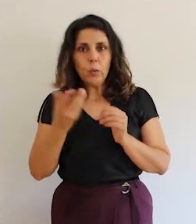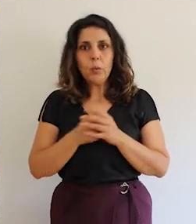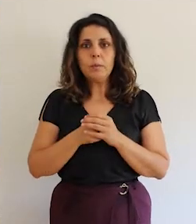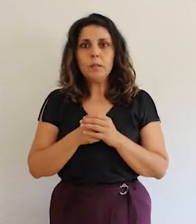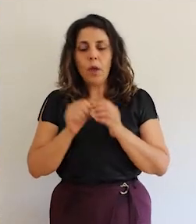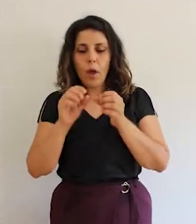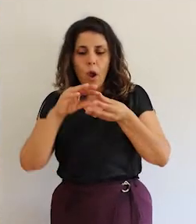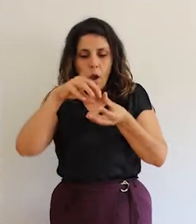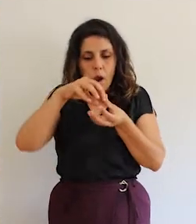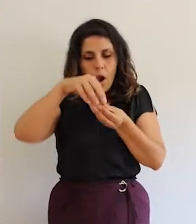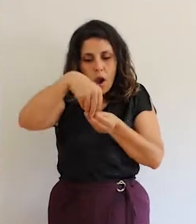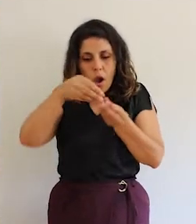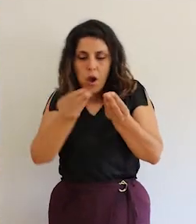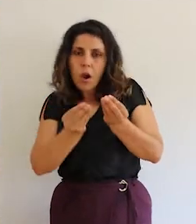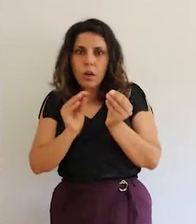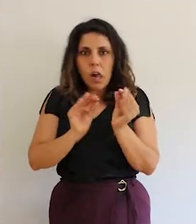Assim,